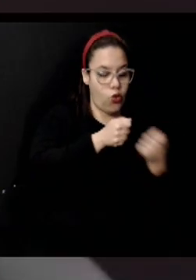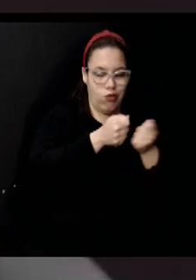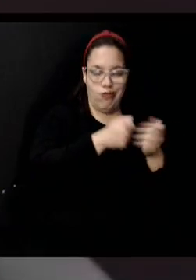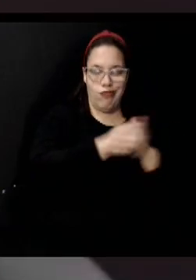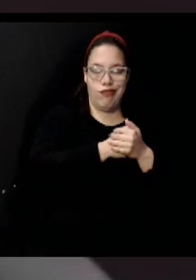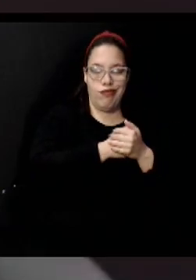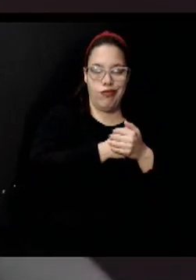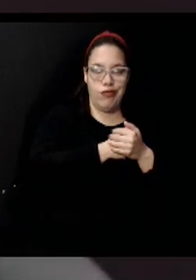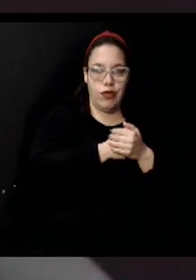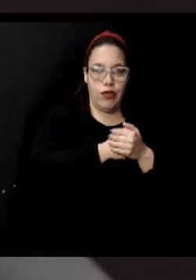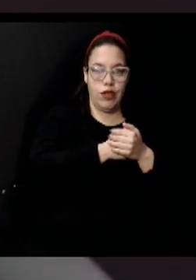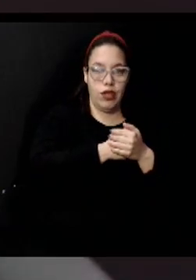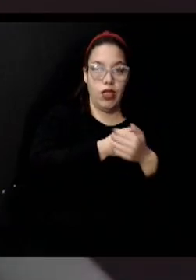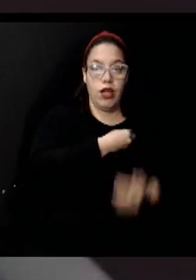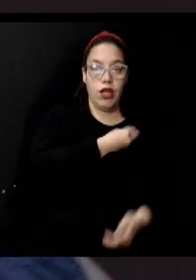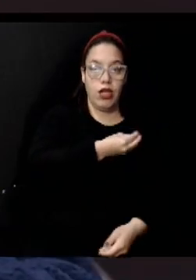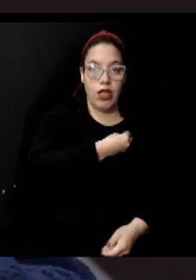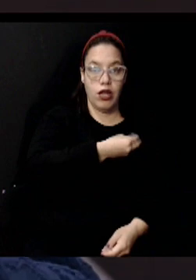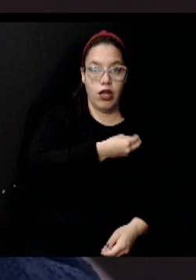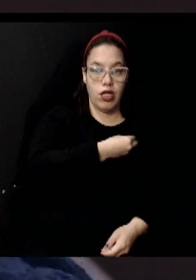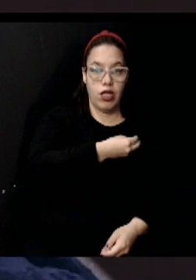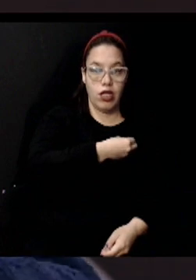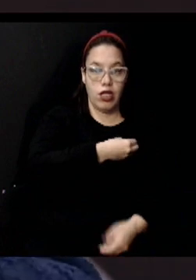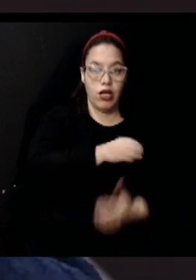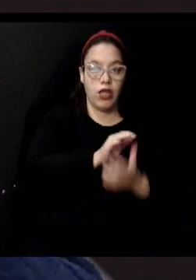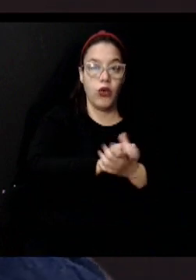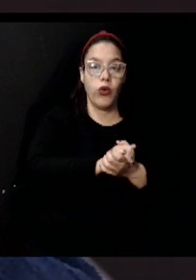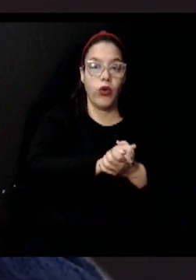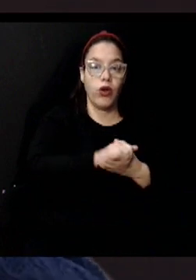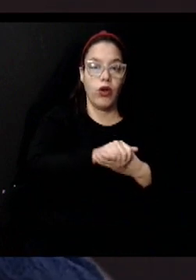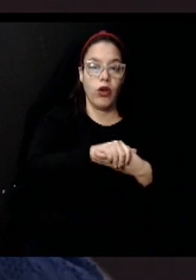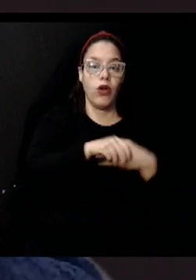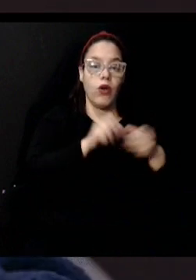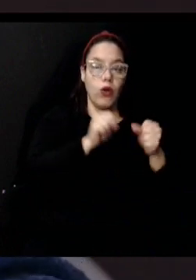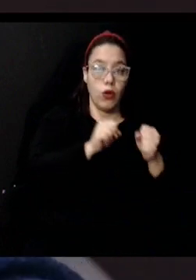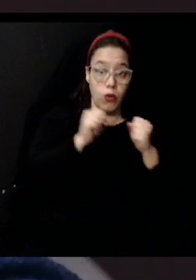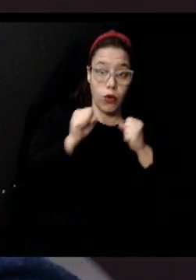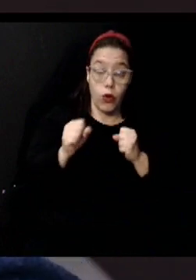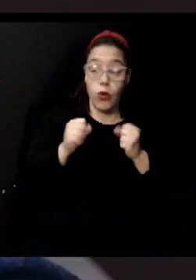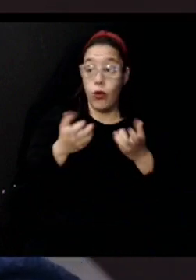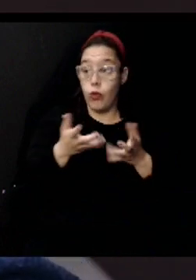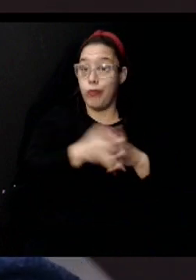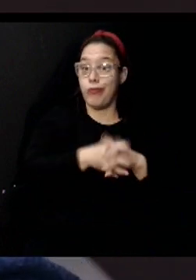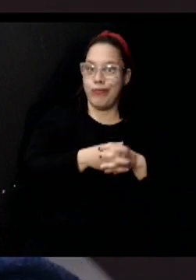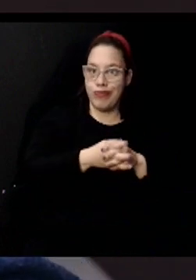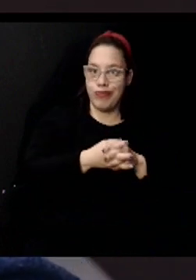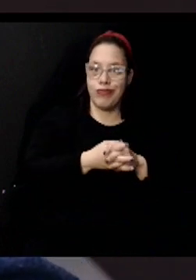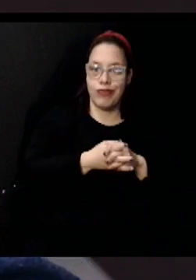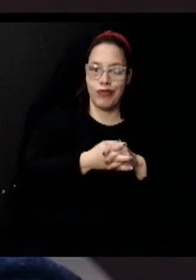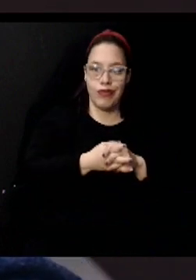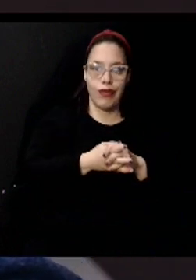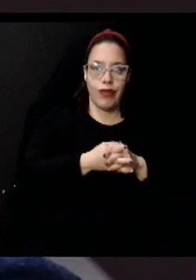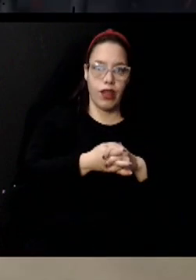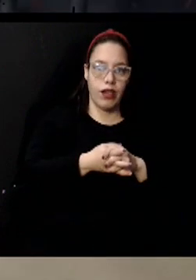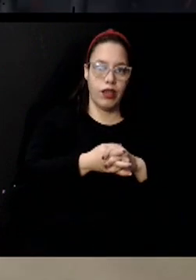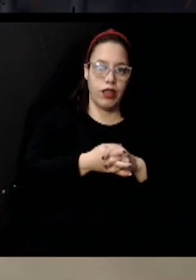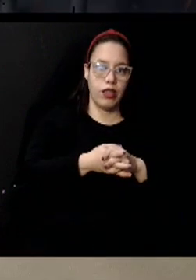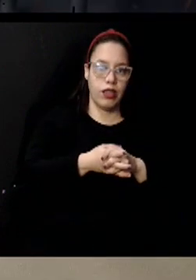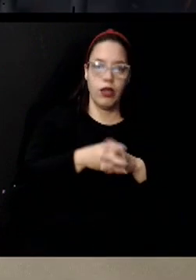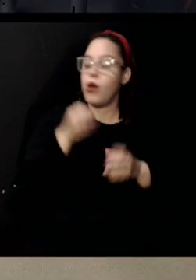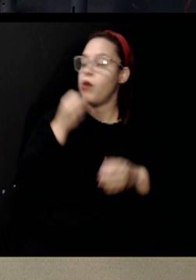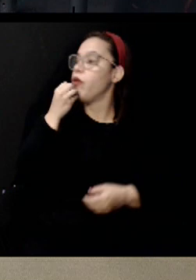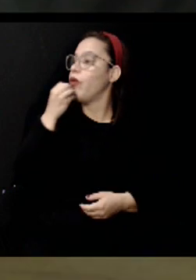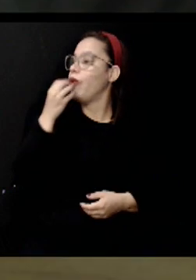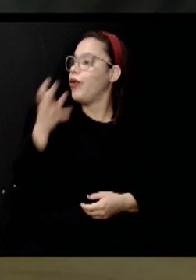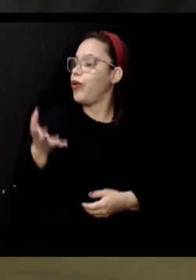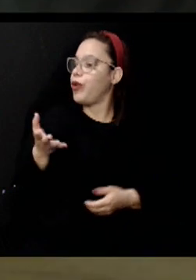da vida, ainda estão vivendo, ainda estão podendo estar ali também na ativa. Muito bem.